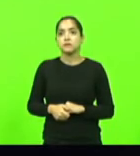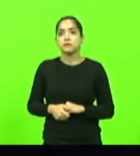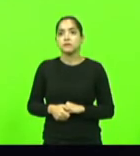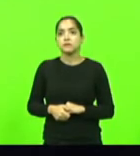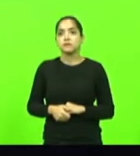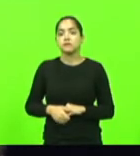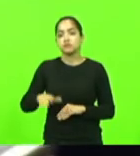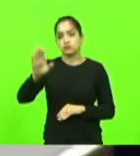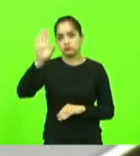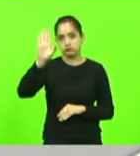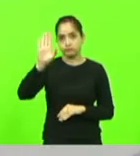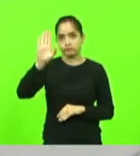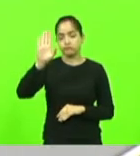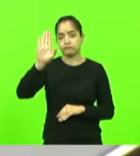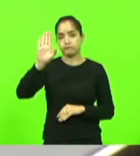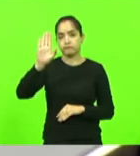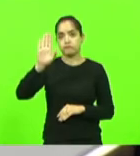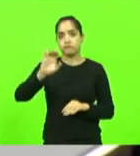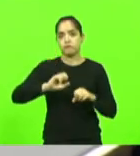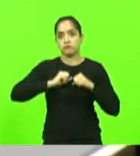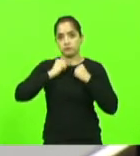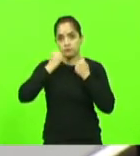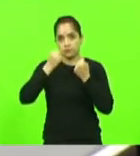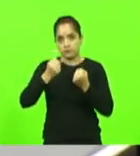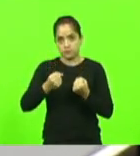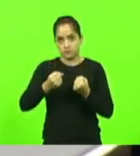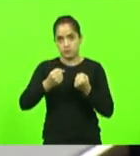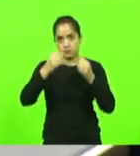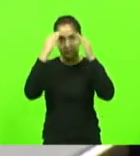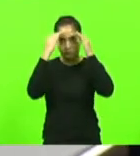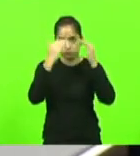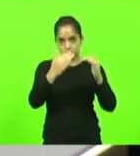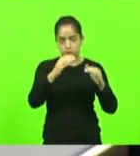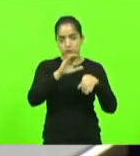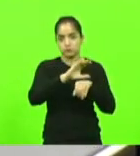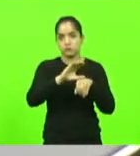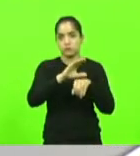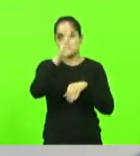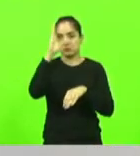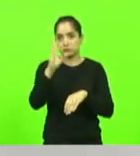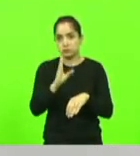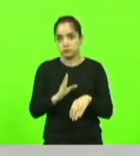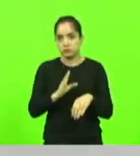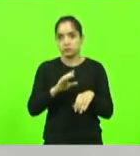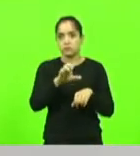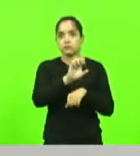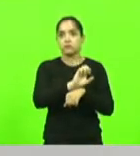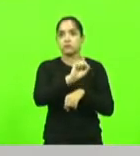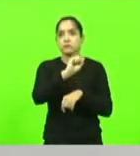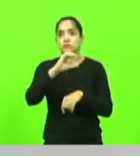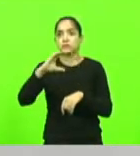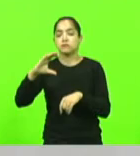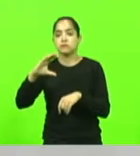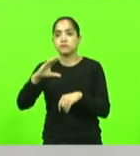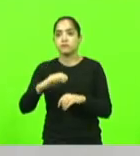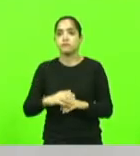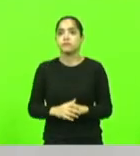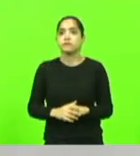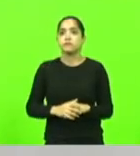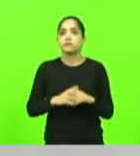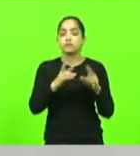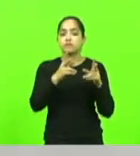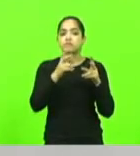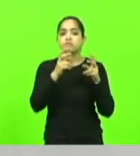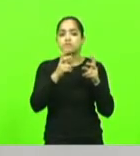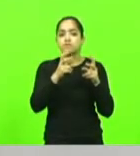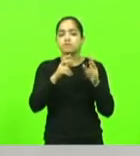Prometo manter, defender e cumprir a Constituição do Brasil e a Constituição do Estado de Santa Catarina e observar